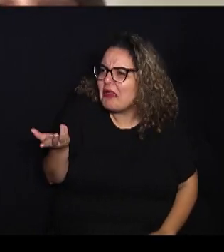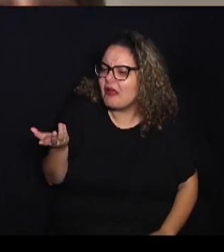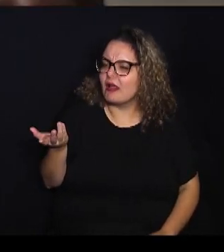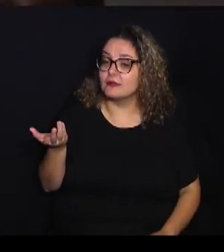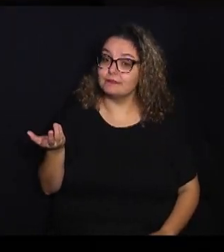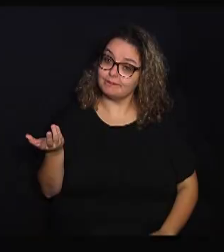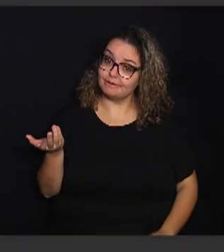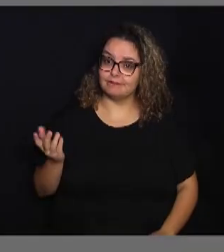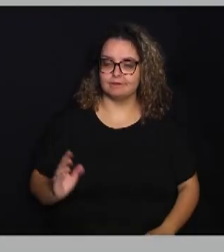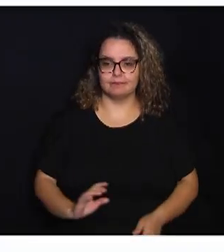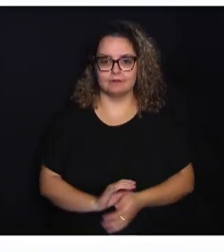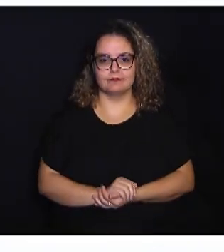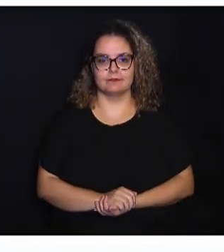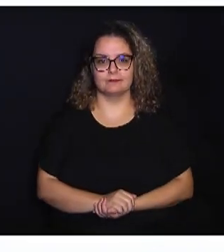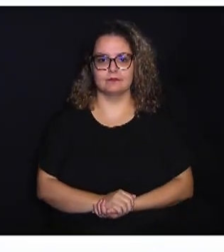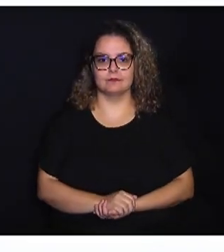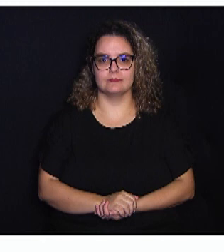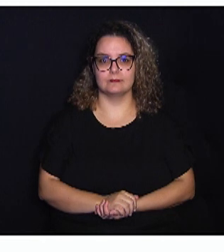mielo?